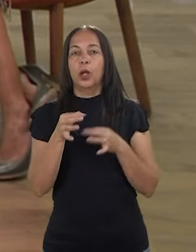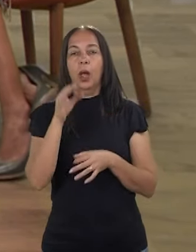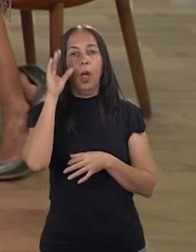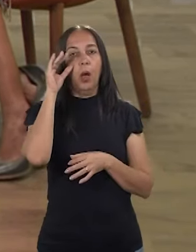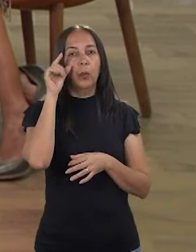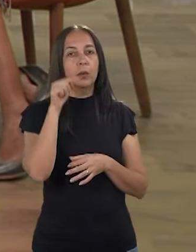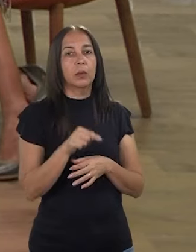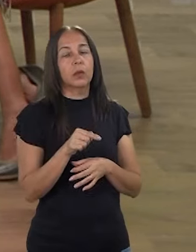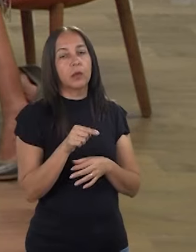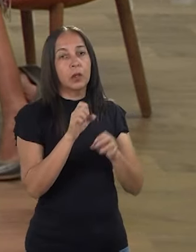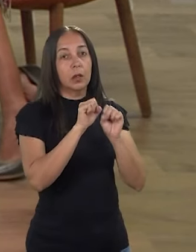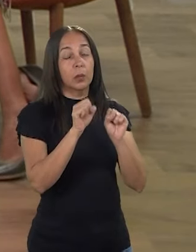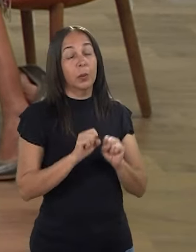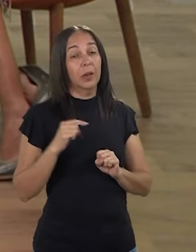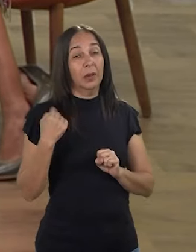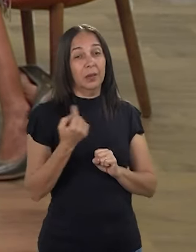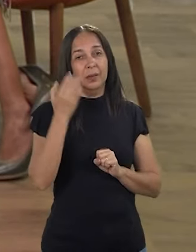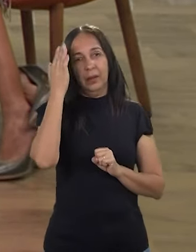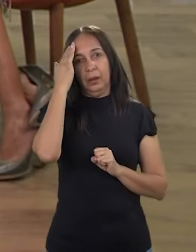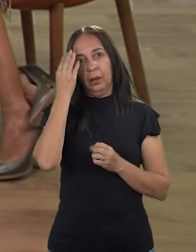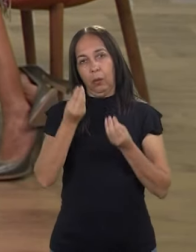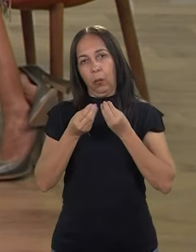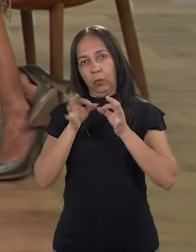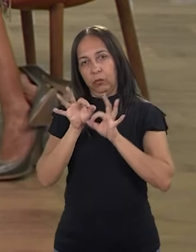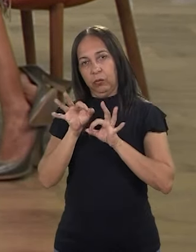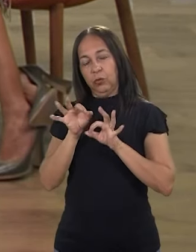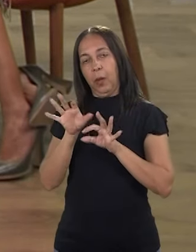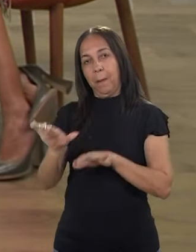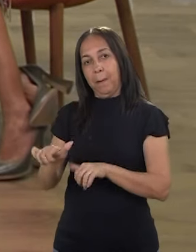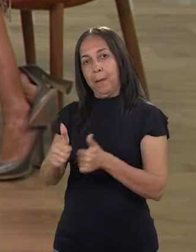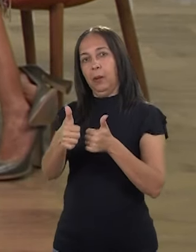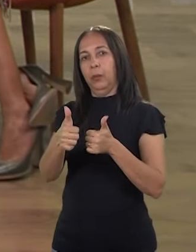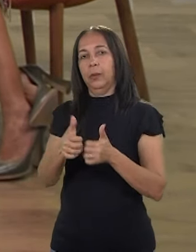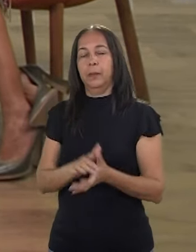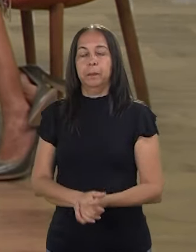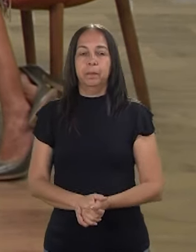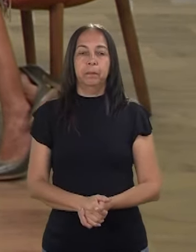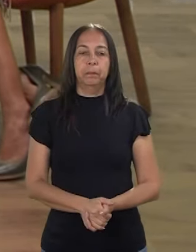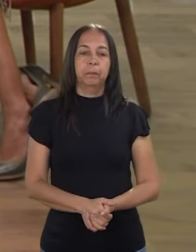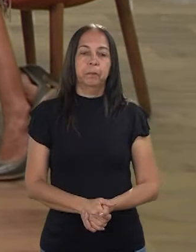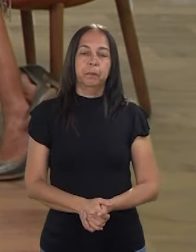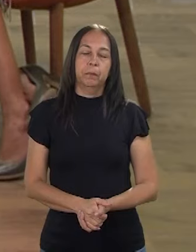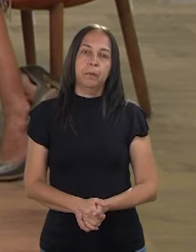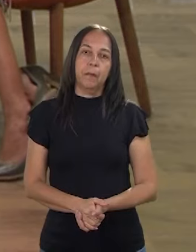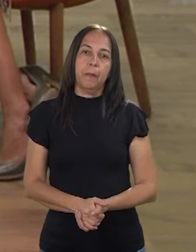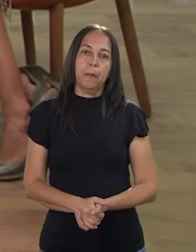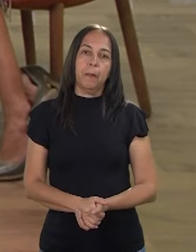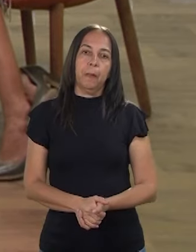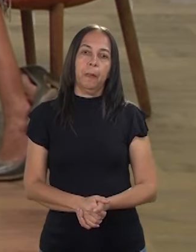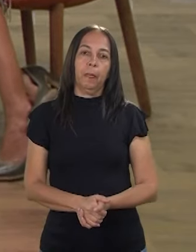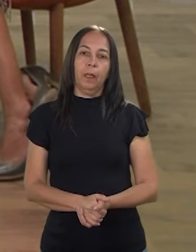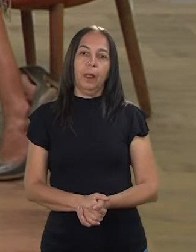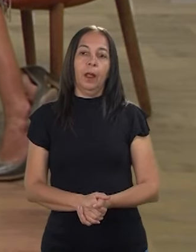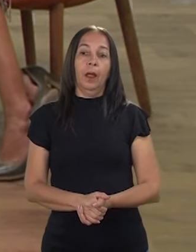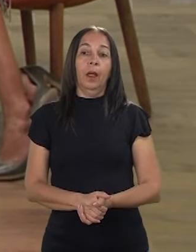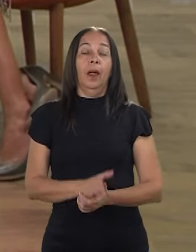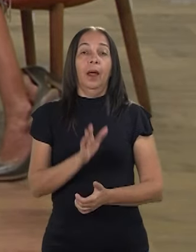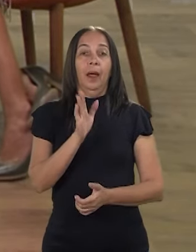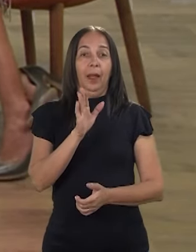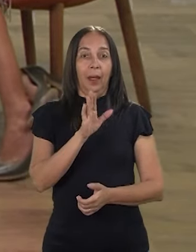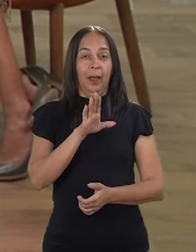auditabilidade de sistemas para que a gente Entenda como funciona e melhorar o que tá precisando ser melhorado Emily recebeu